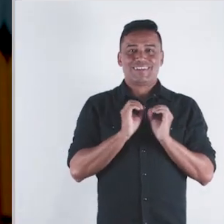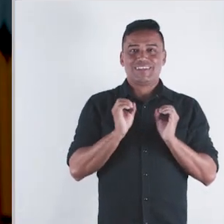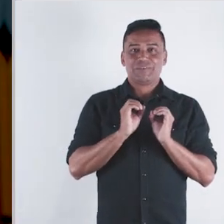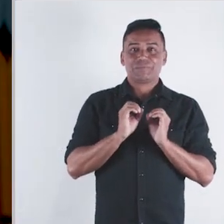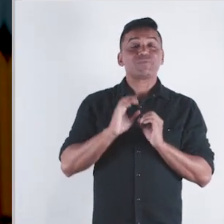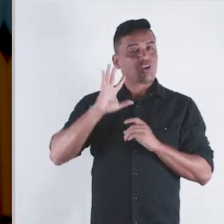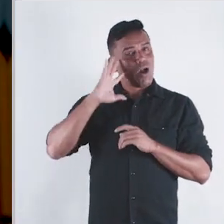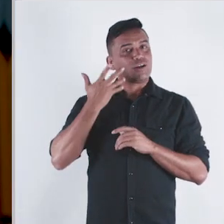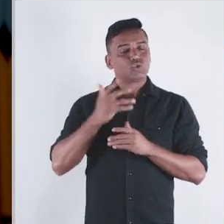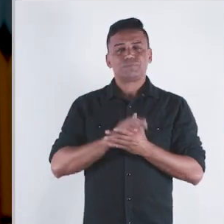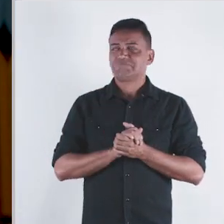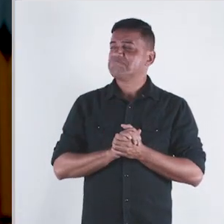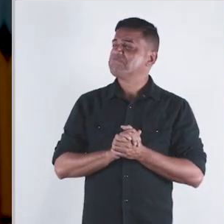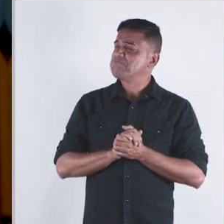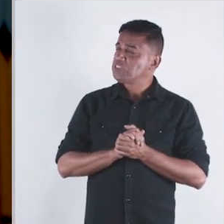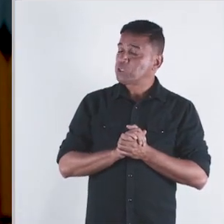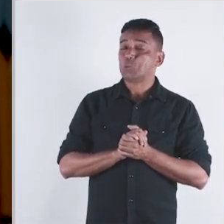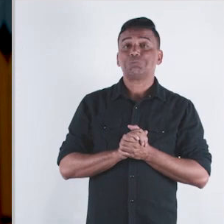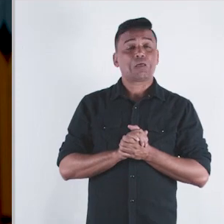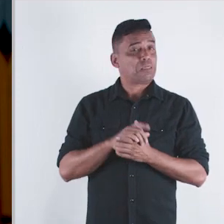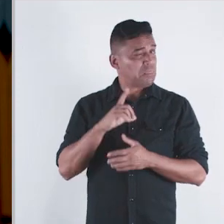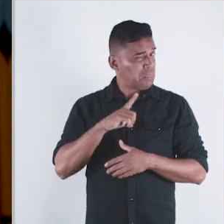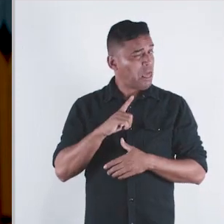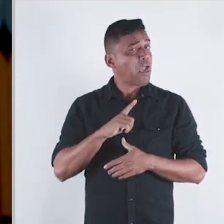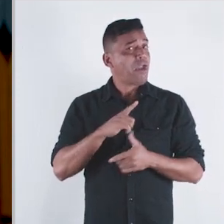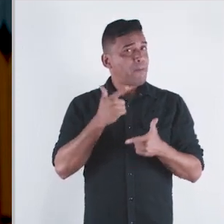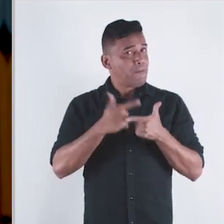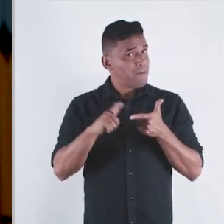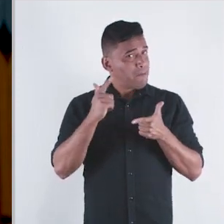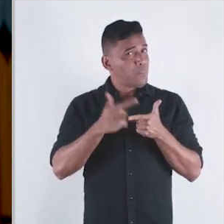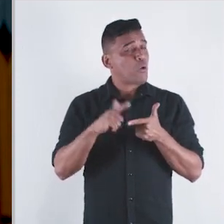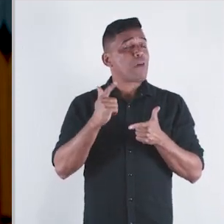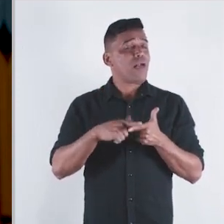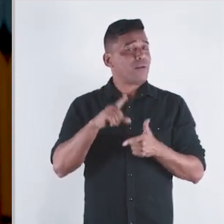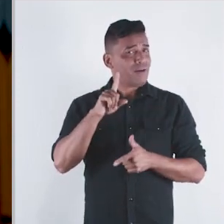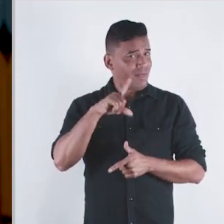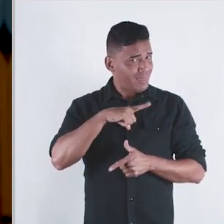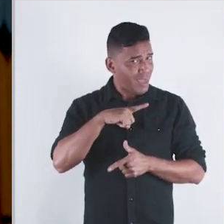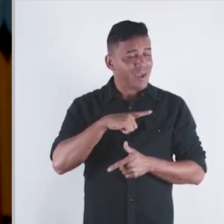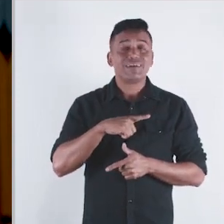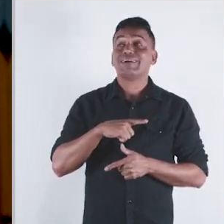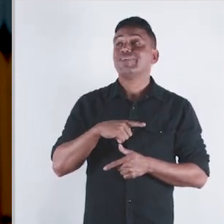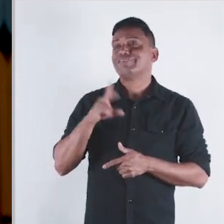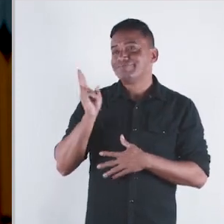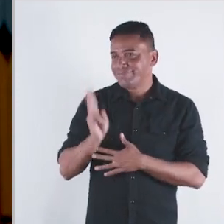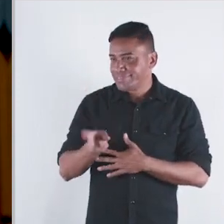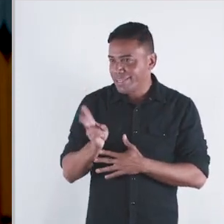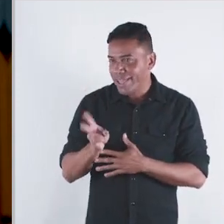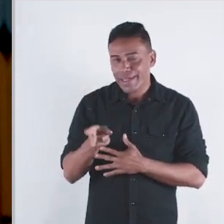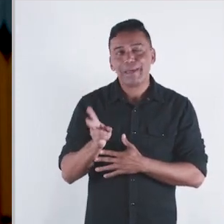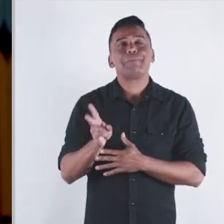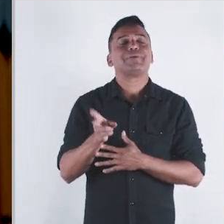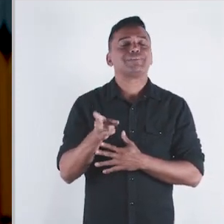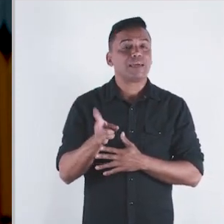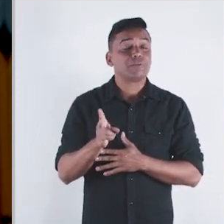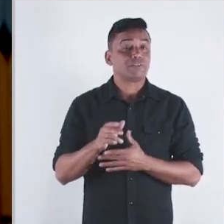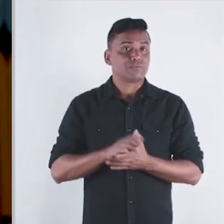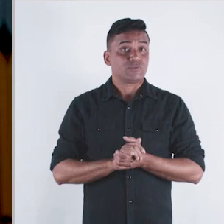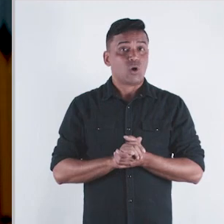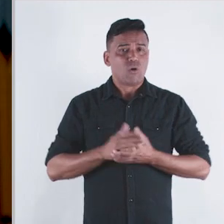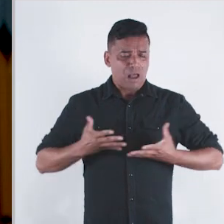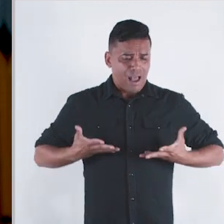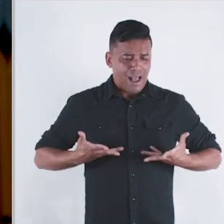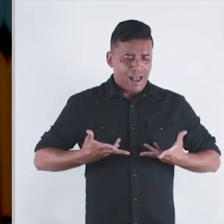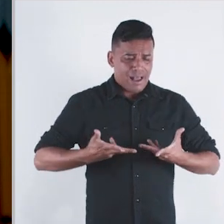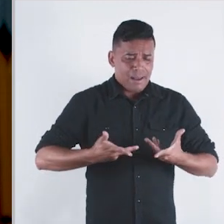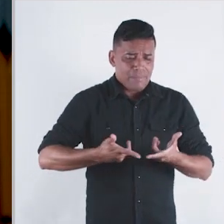aí a gente tem uma encruzilhada, eu acho. Sempre tem. Porque essa competência para